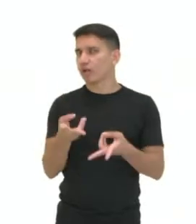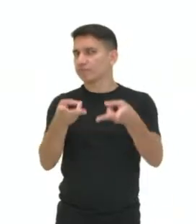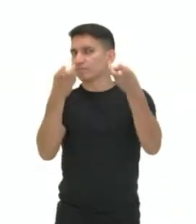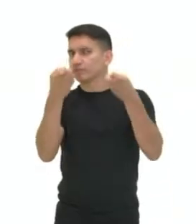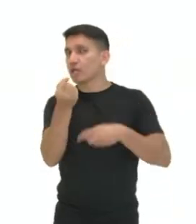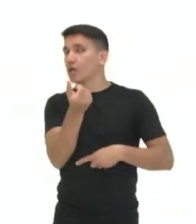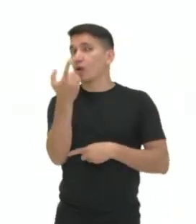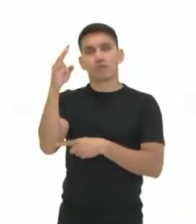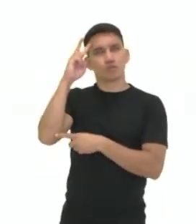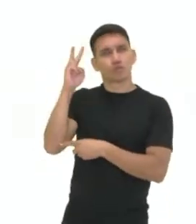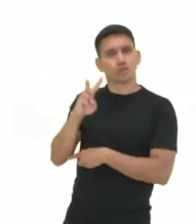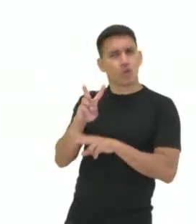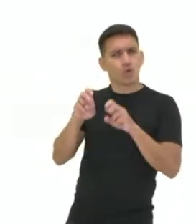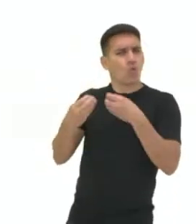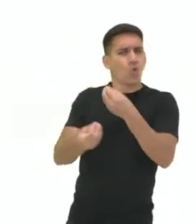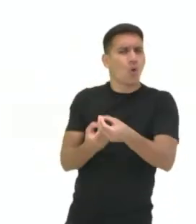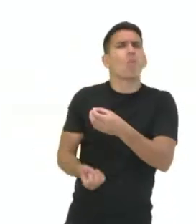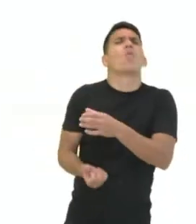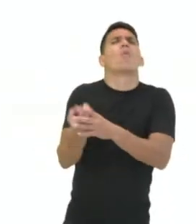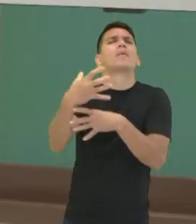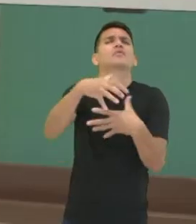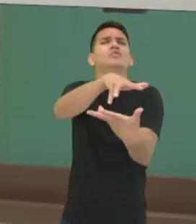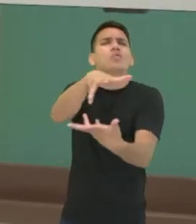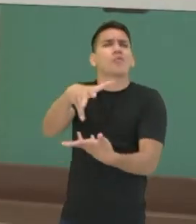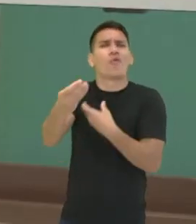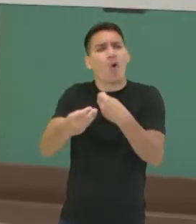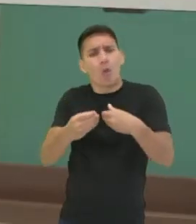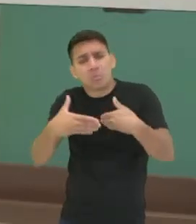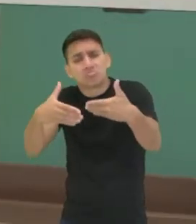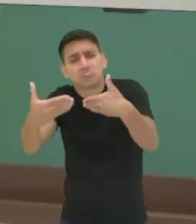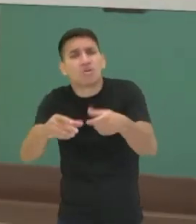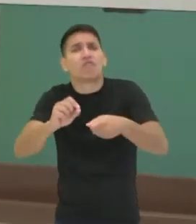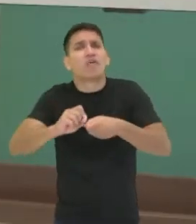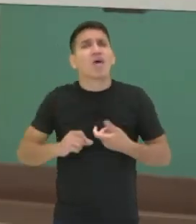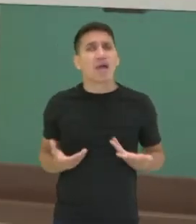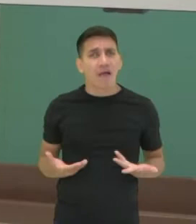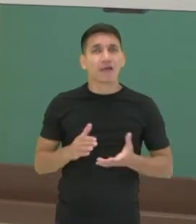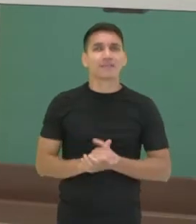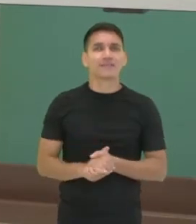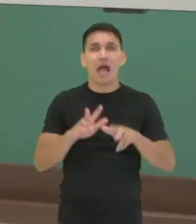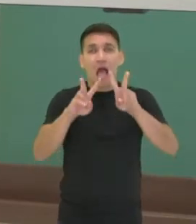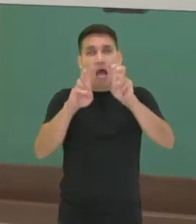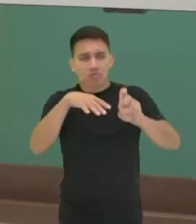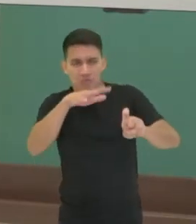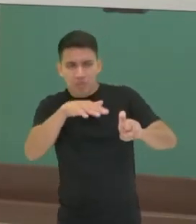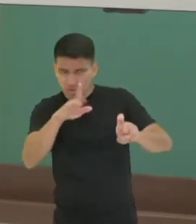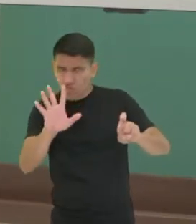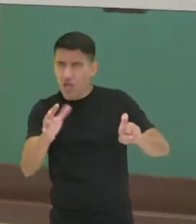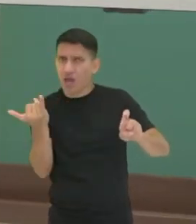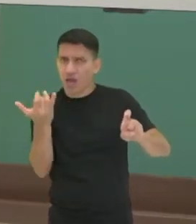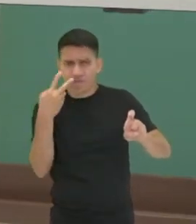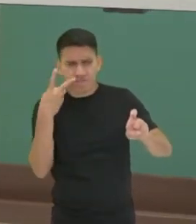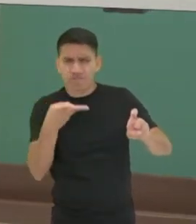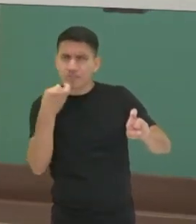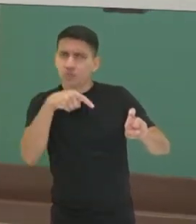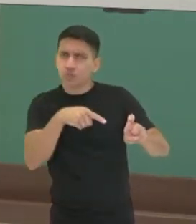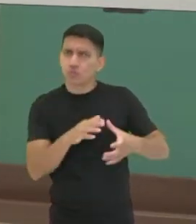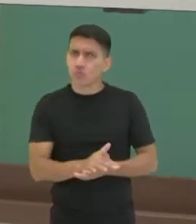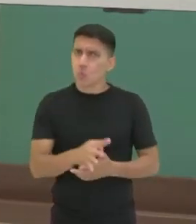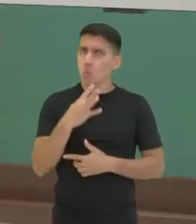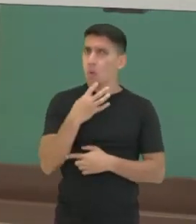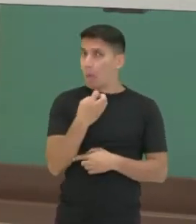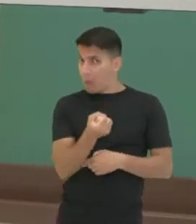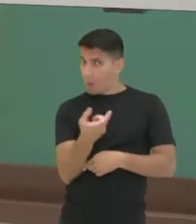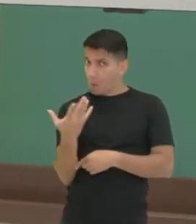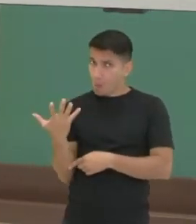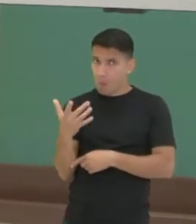história sobre a origem das coisas? De onde tudo veio? Como tudo foi criado? E sobre os mitos, já ouviu falar? Conhece algum mito? Seja